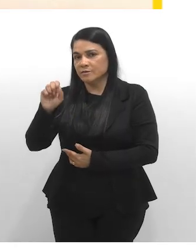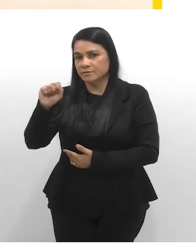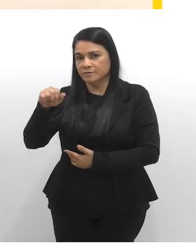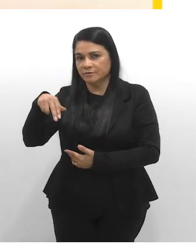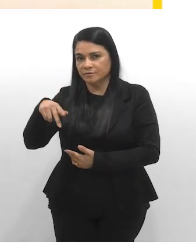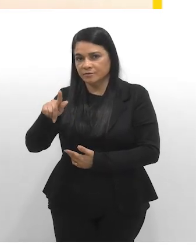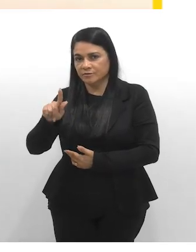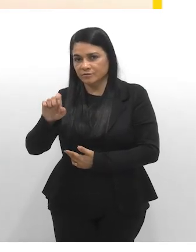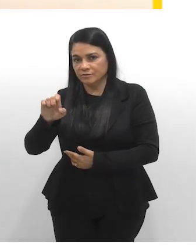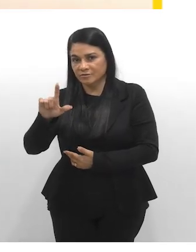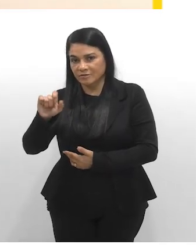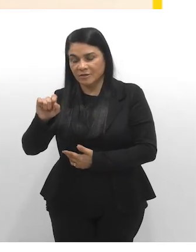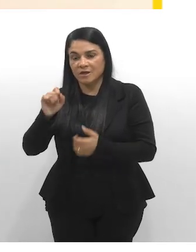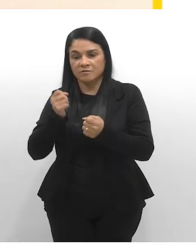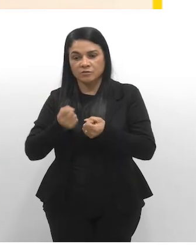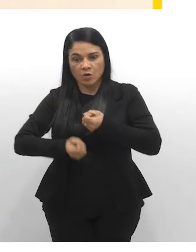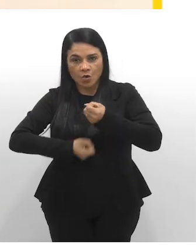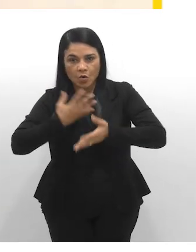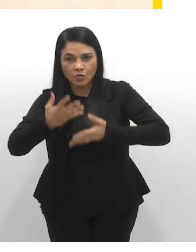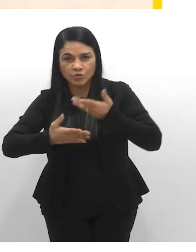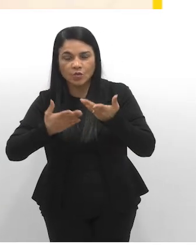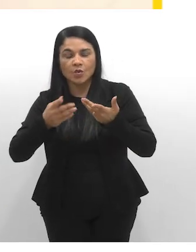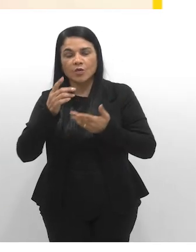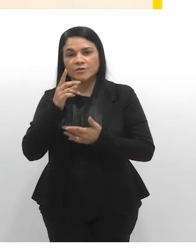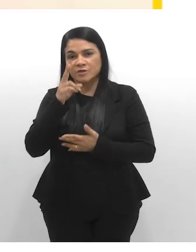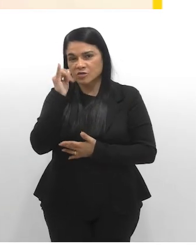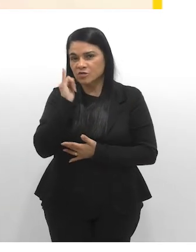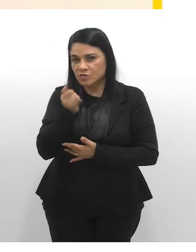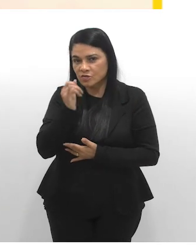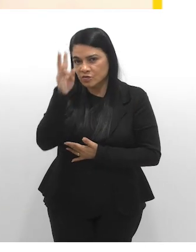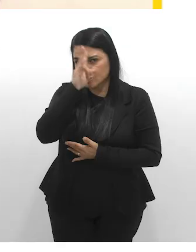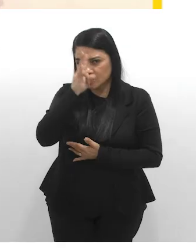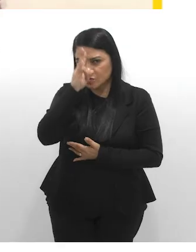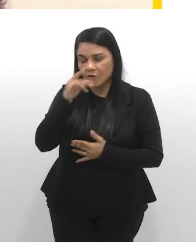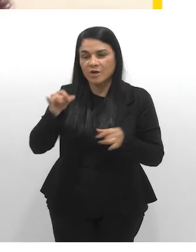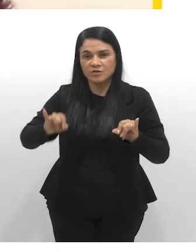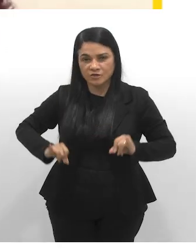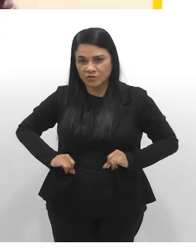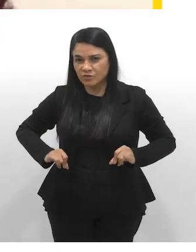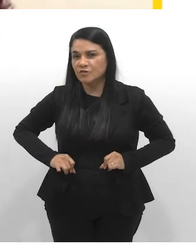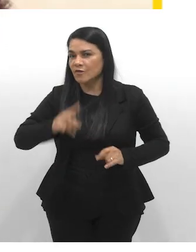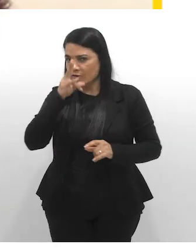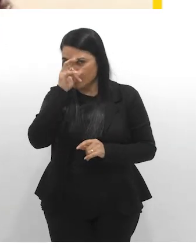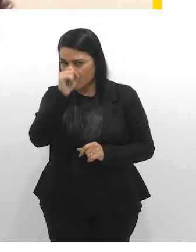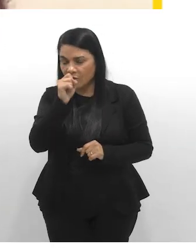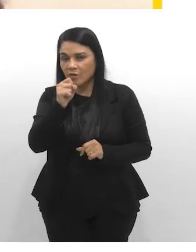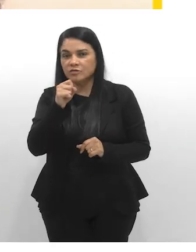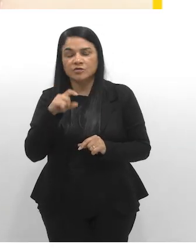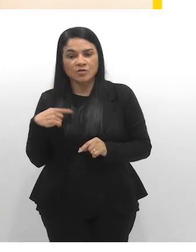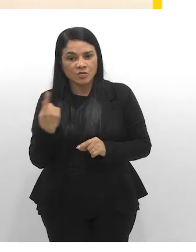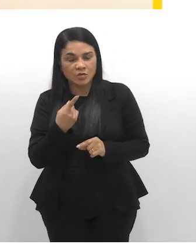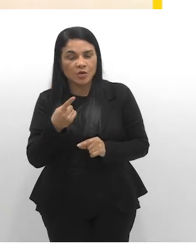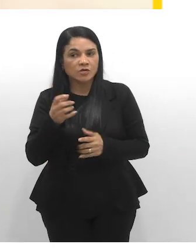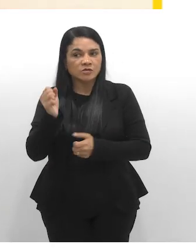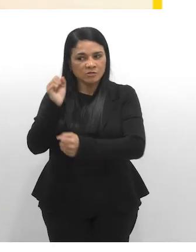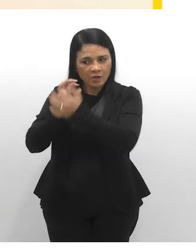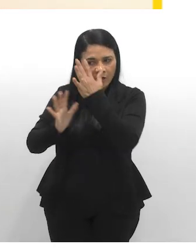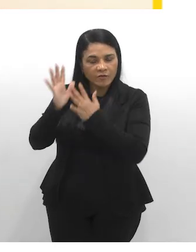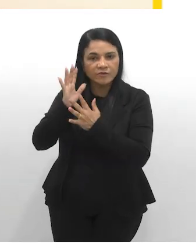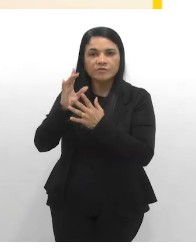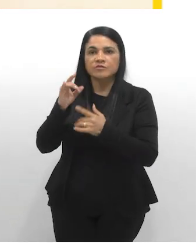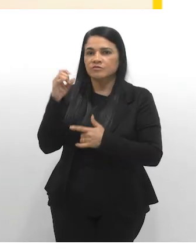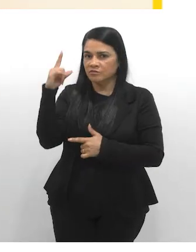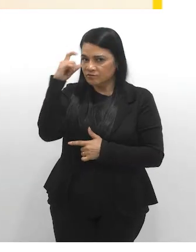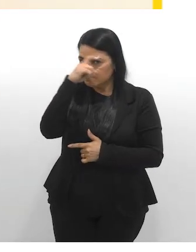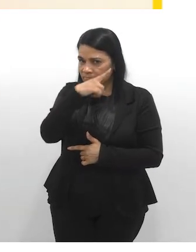Rosângela trouxe aqui um relato fortíssimo, infelizmente muito doloroso. E se é doloroso para a gente que